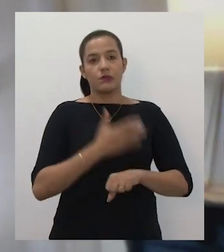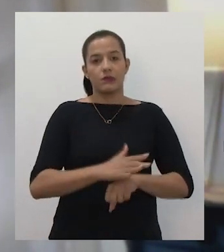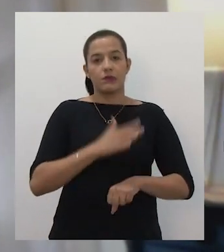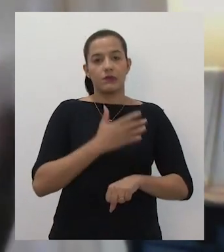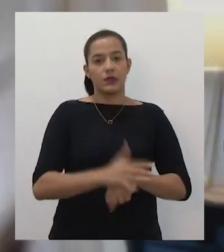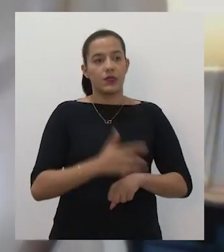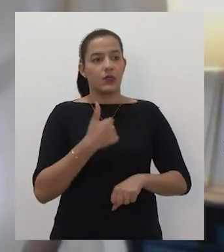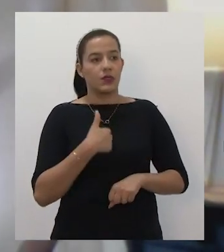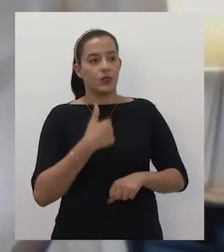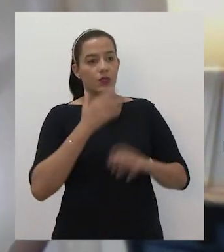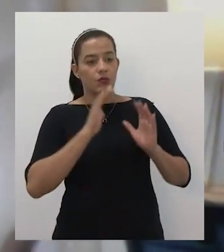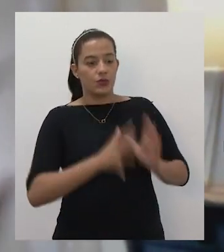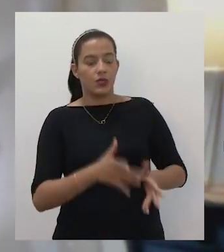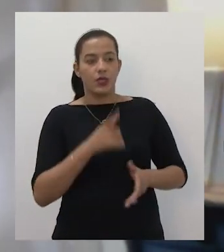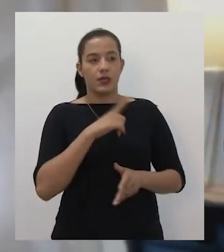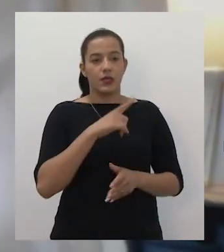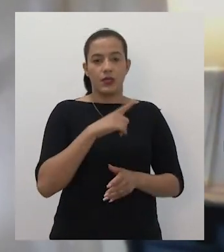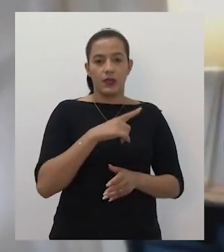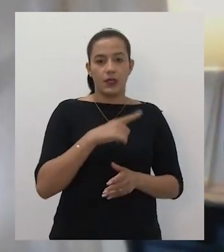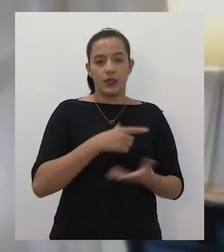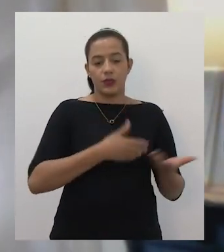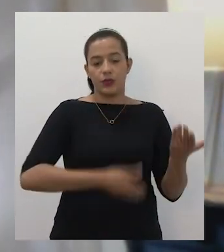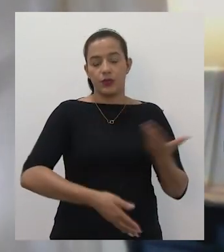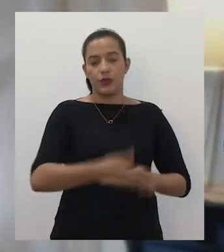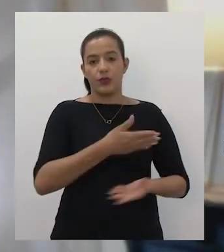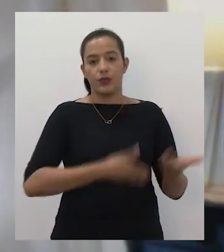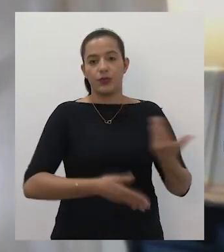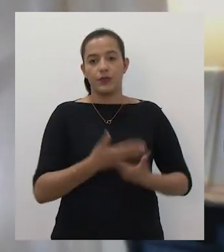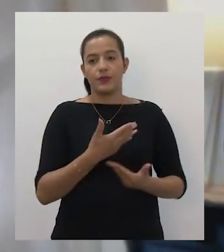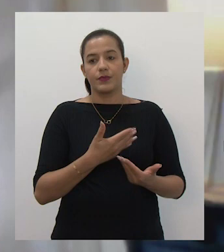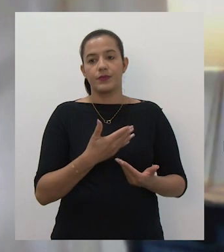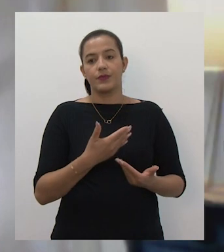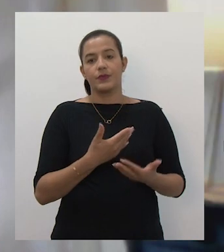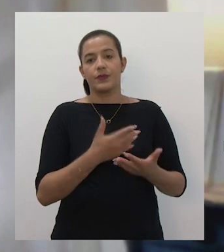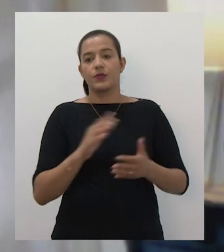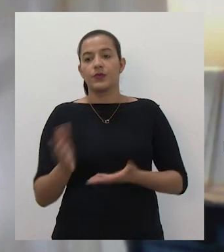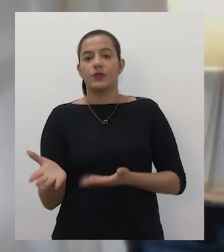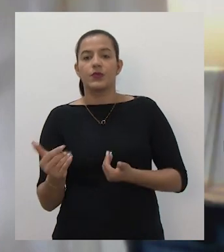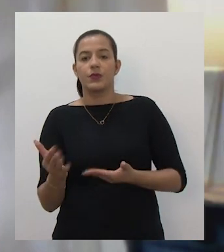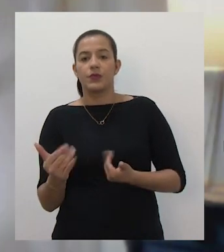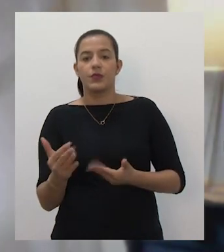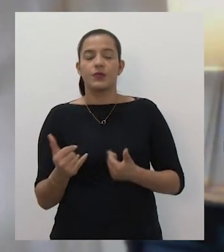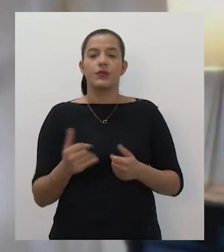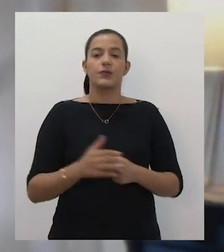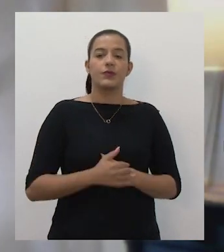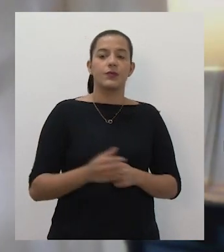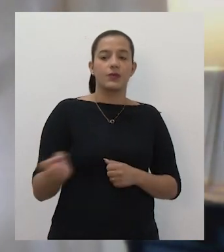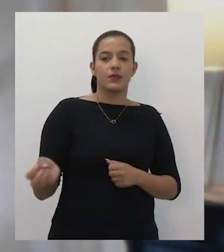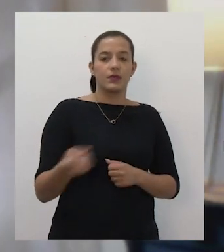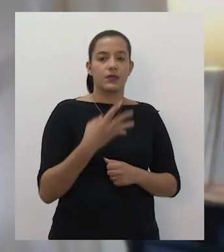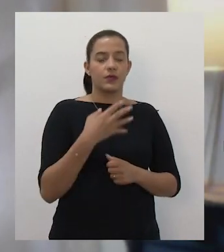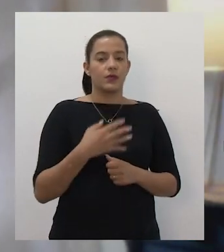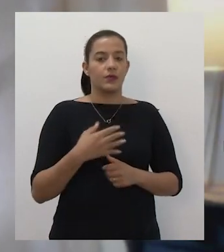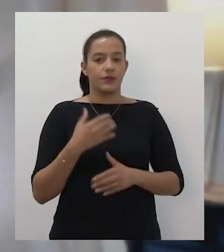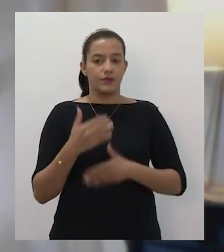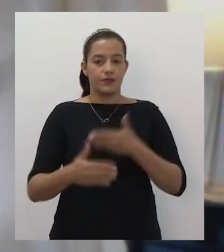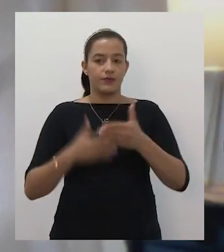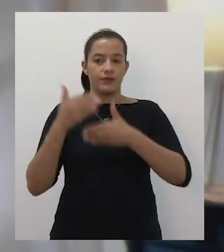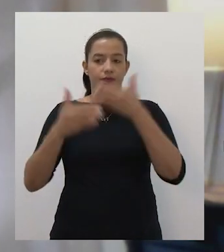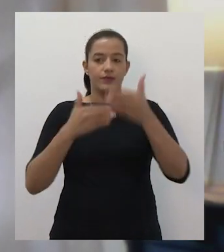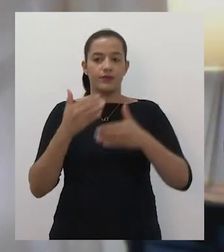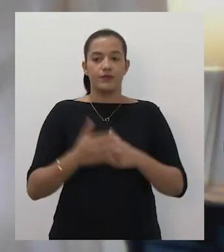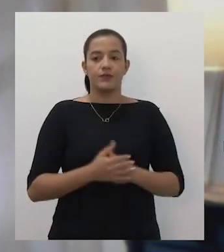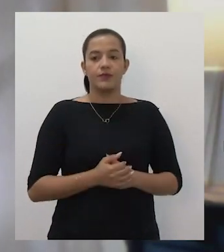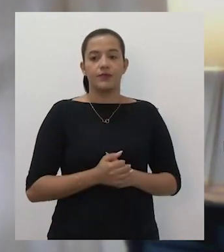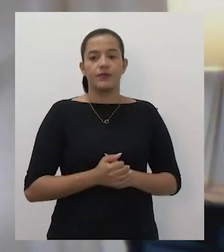que eu já possuo, trocando-os com os jovens dessa nova geração. A professora Soraya